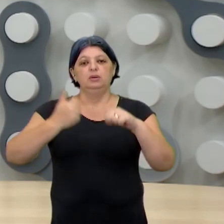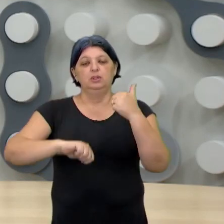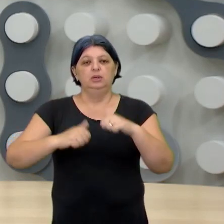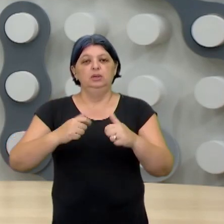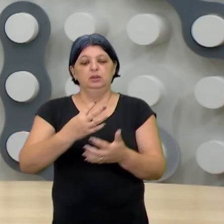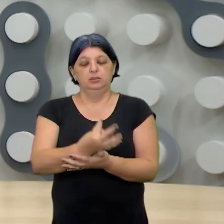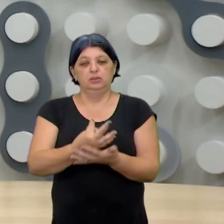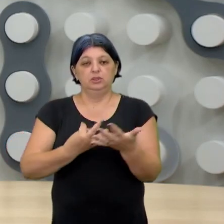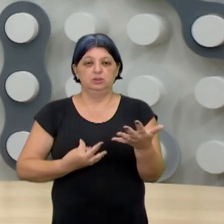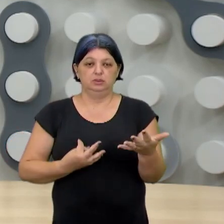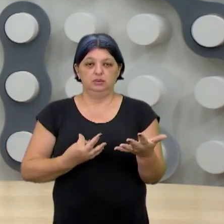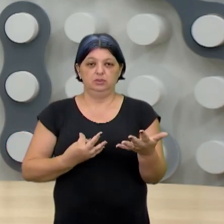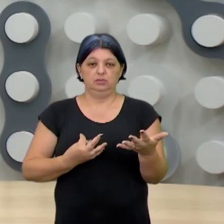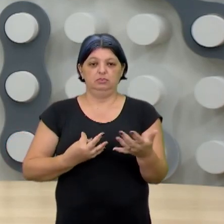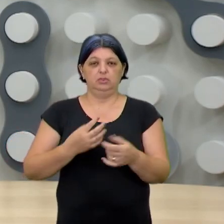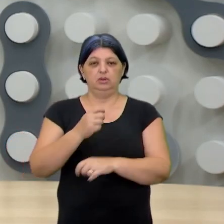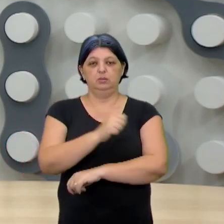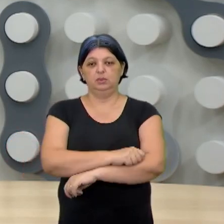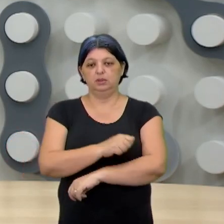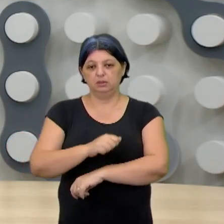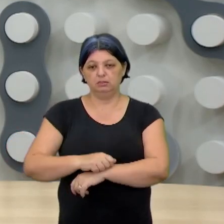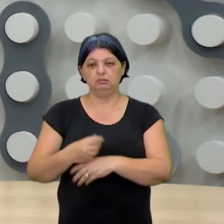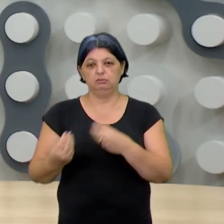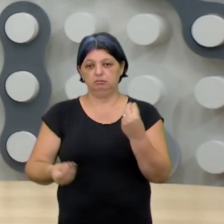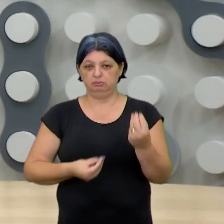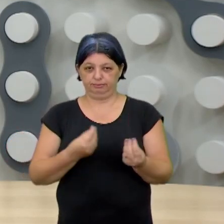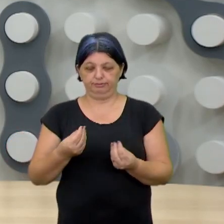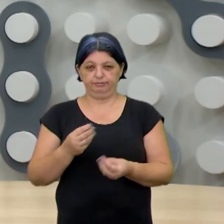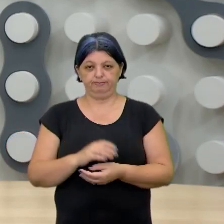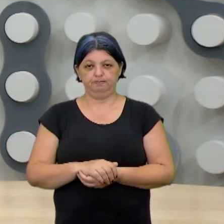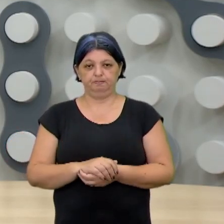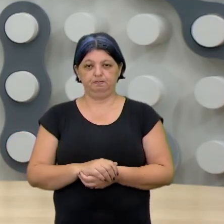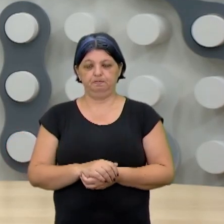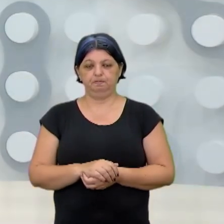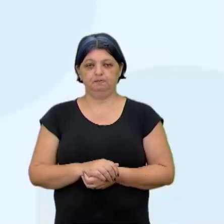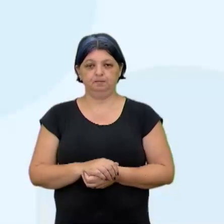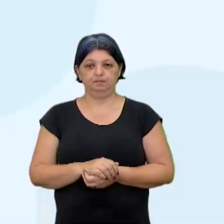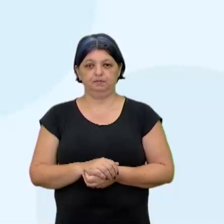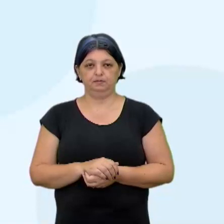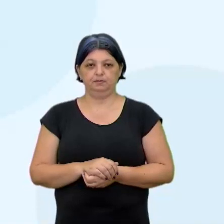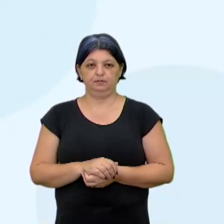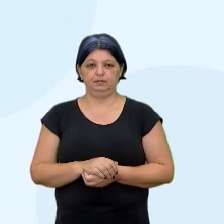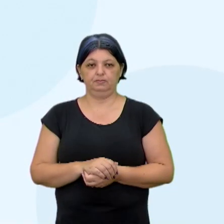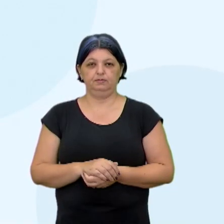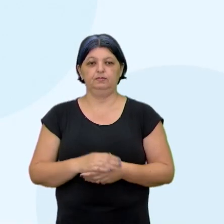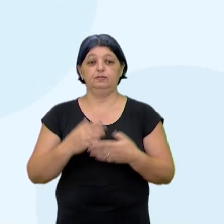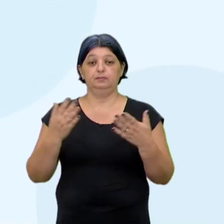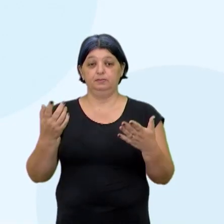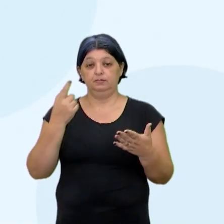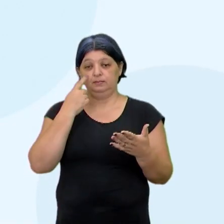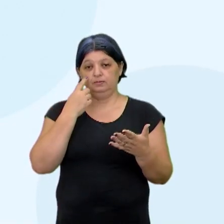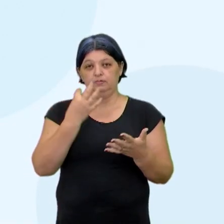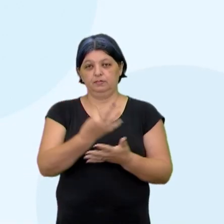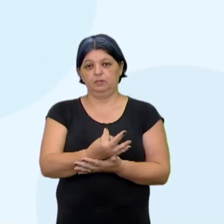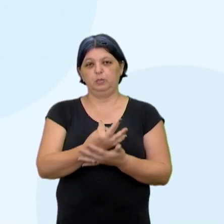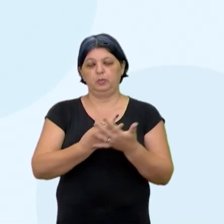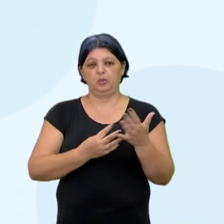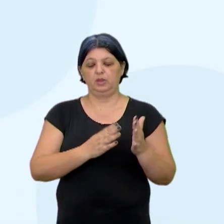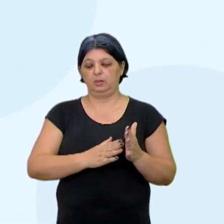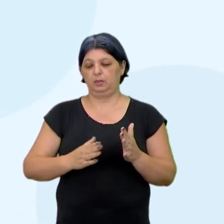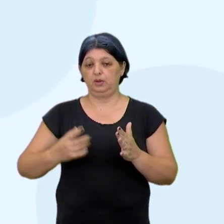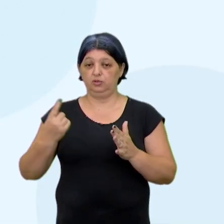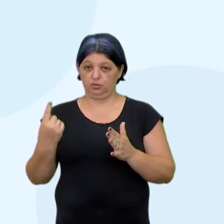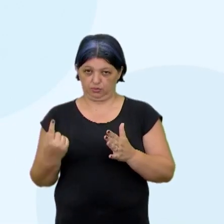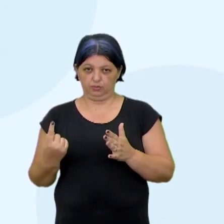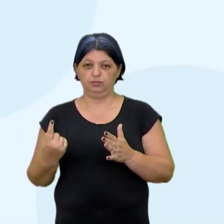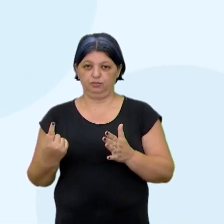que você vai fazer de um veículo jornalístico. Põe na tela para eles, por gentileza. Olha lá, texto parte 1. Então é um